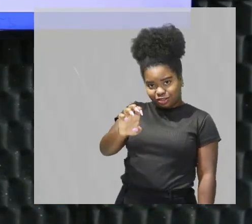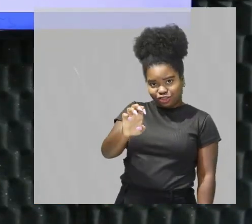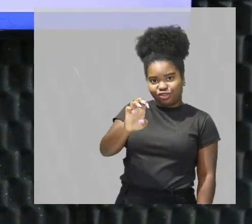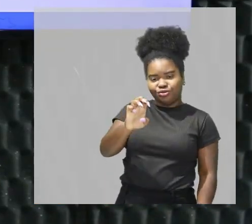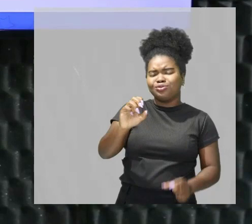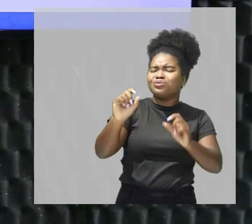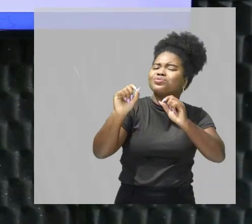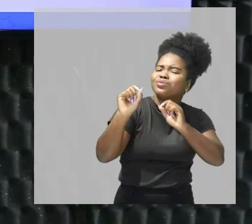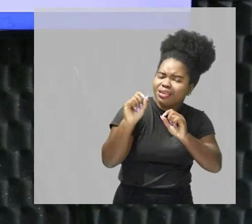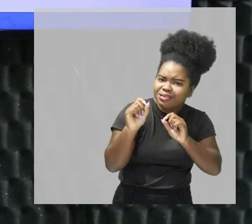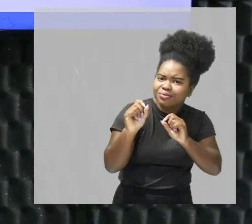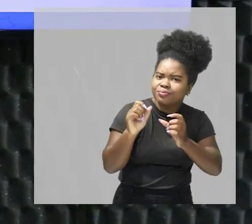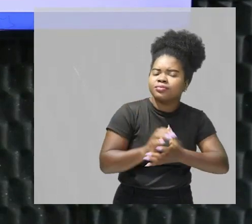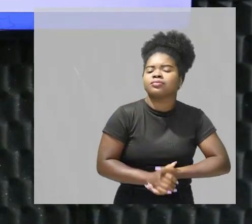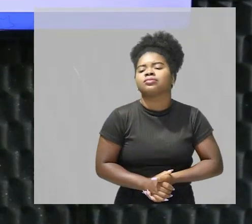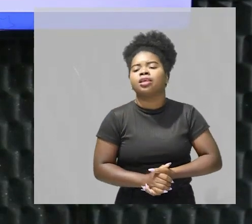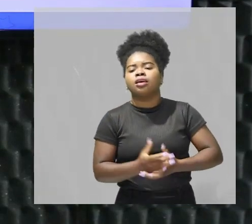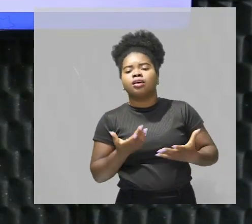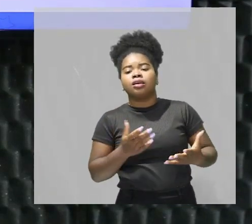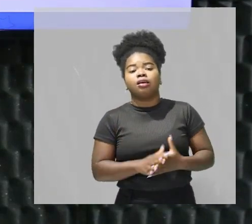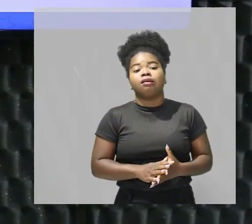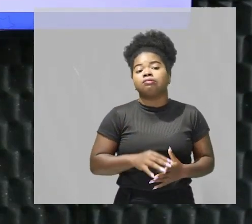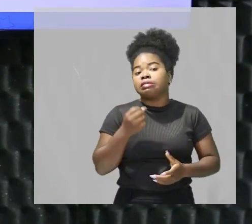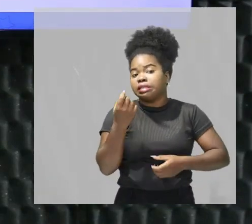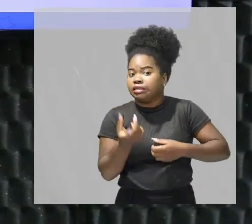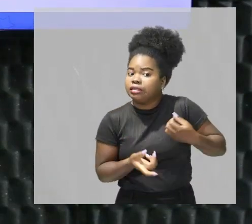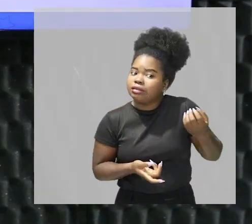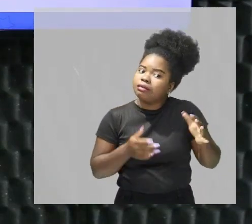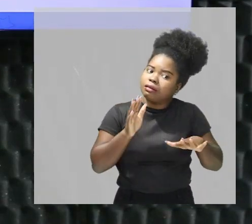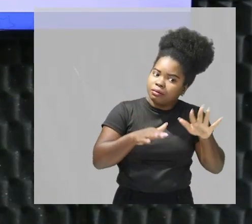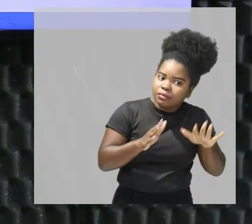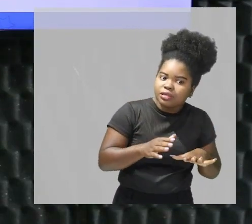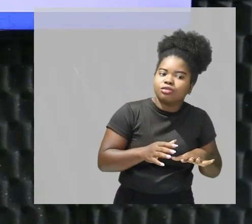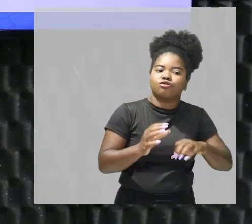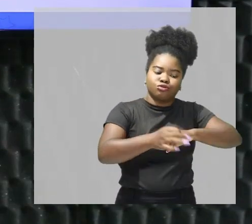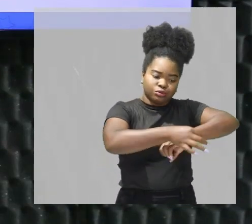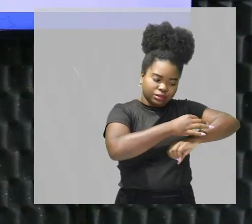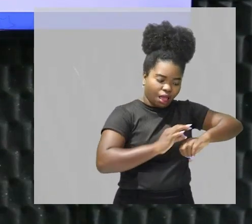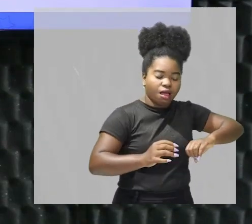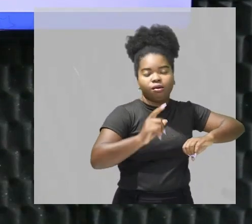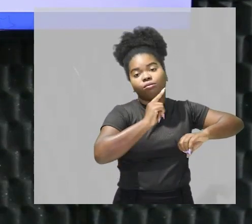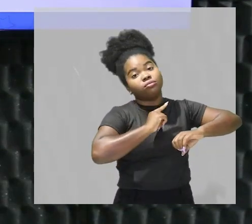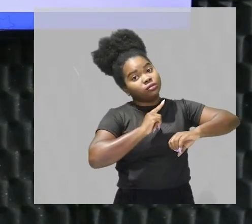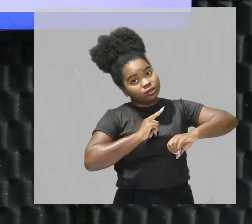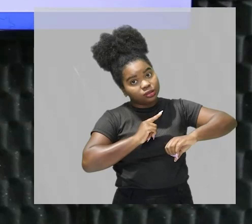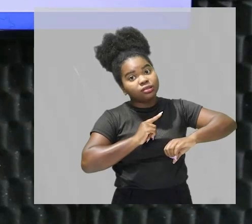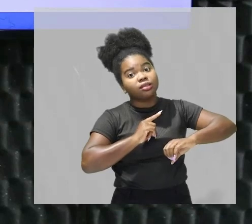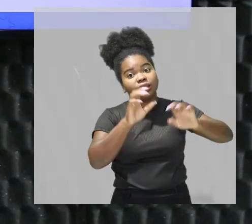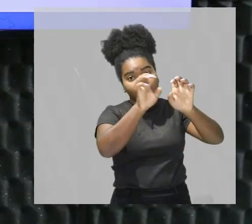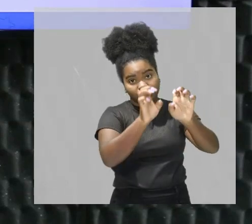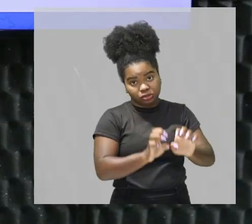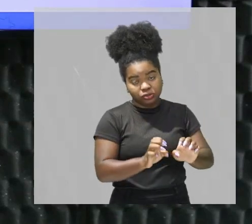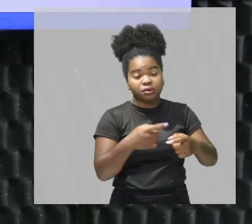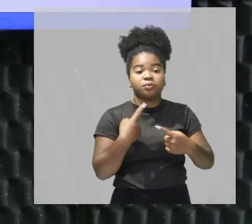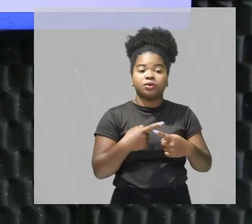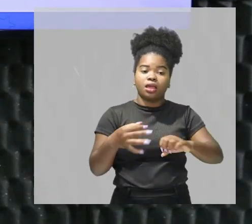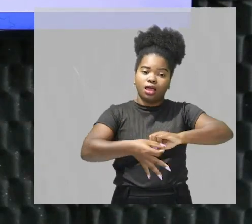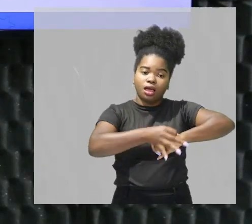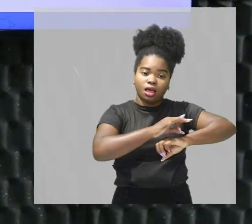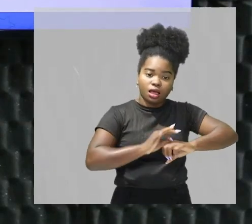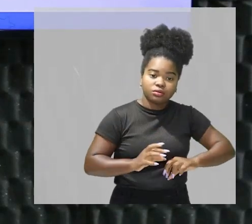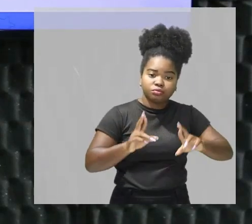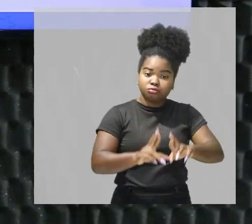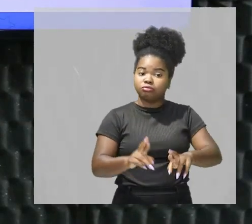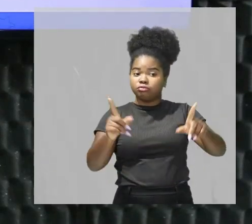polaridade vai depender dos átomos envolvidos, porque átomos diferentes vão